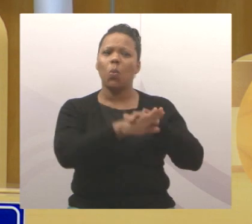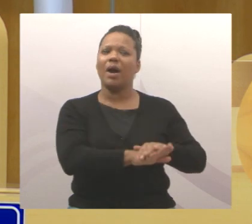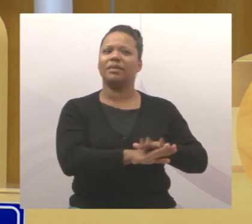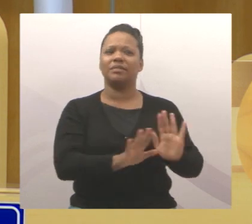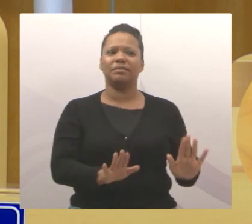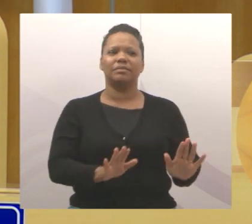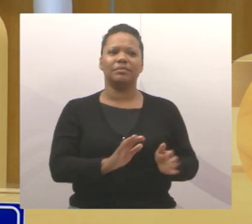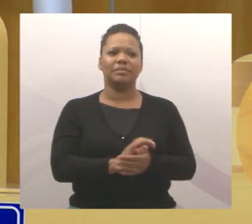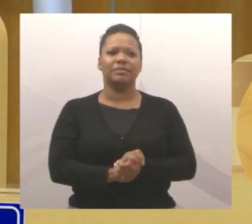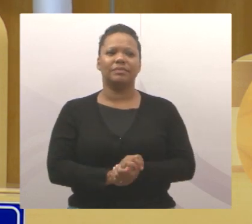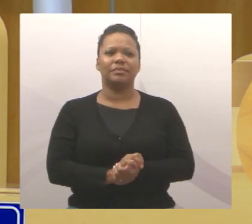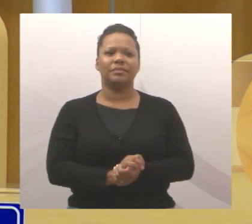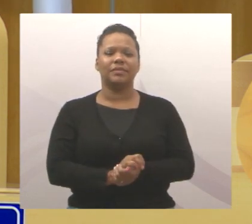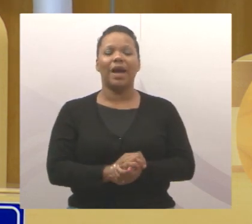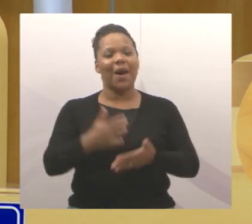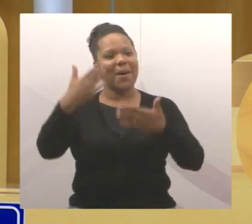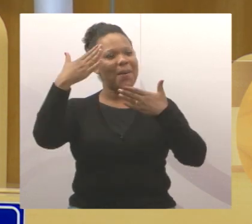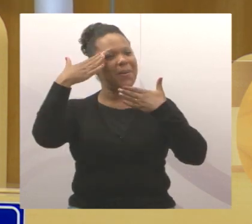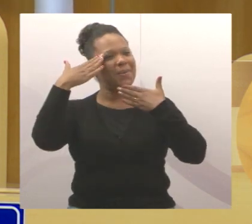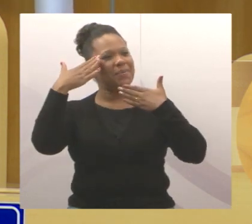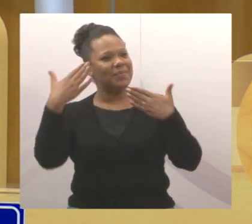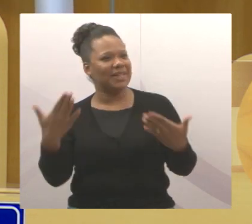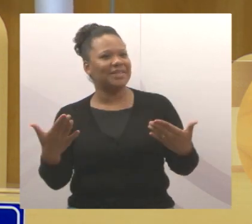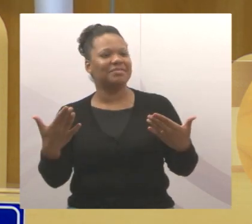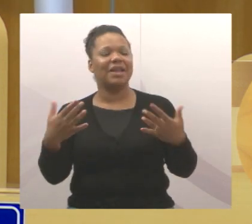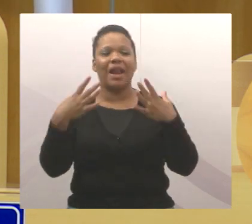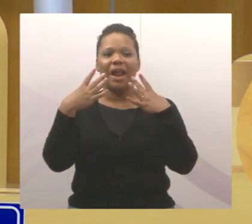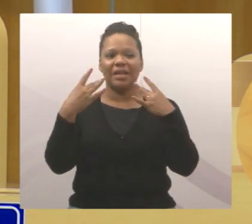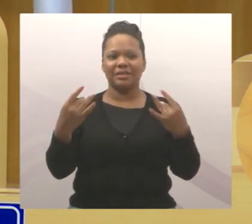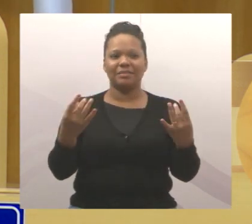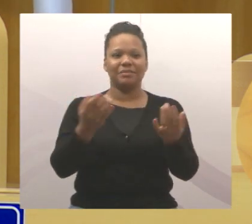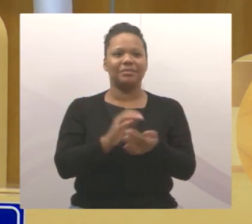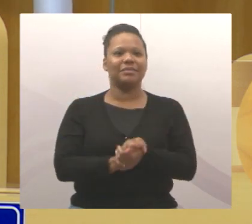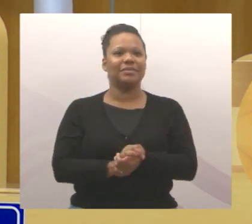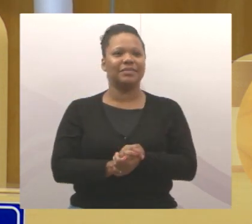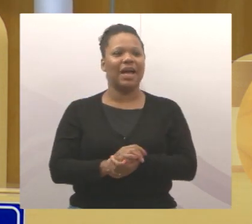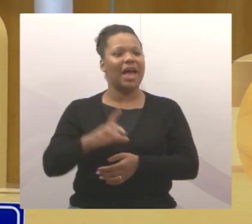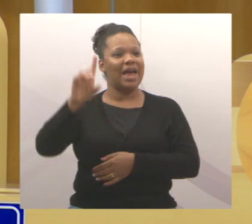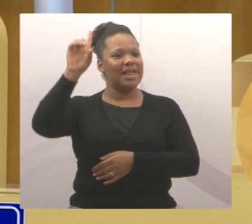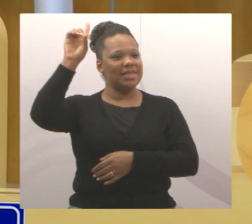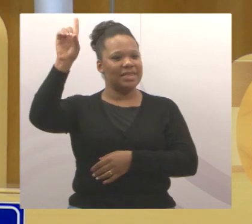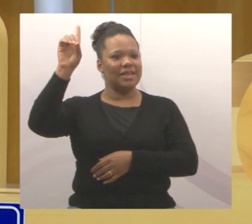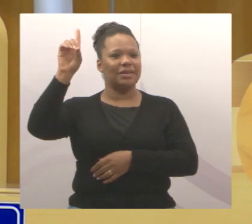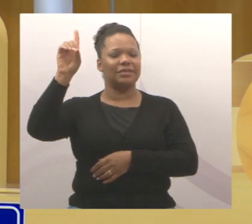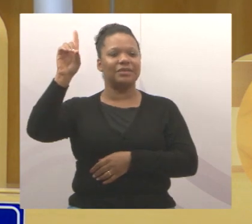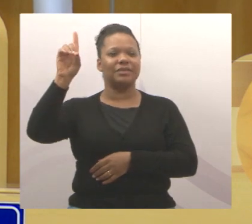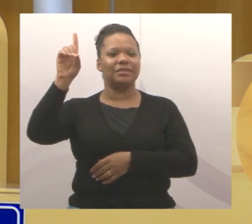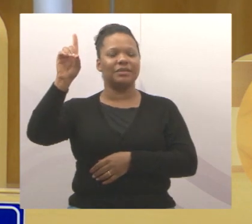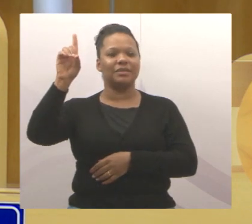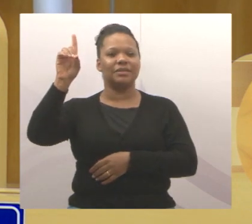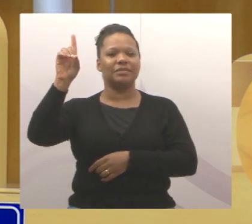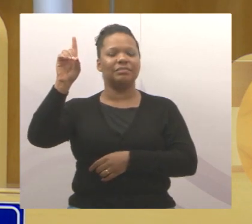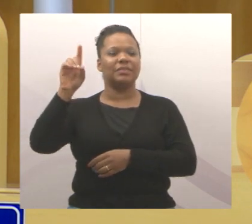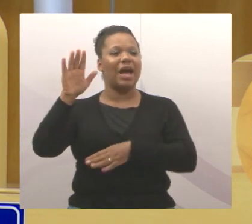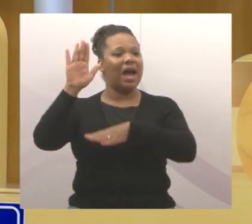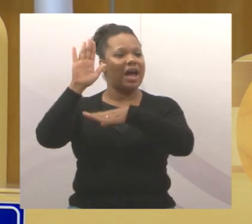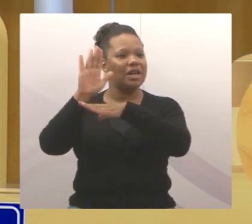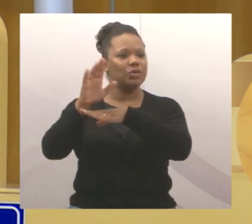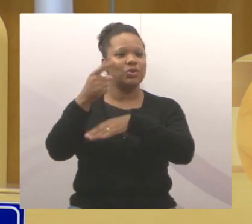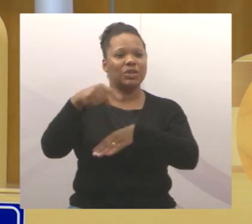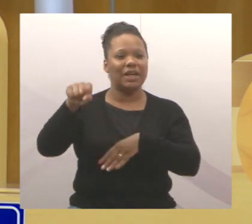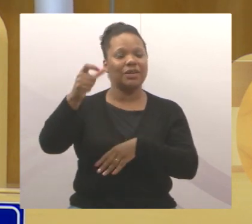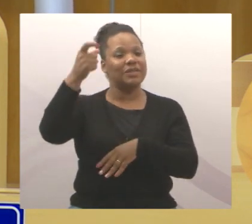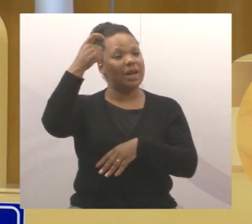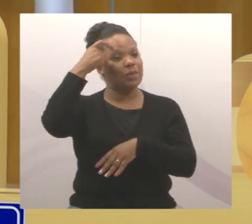de representação. Muito obrigado pela atenção e que Deus ilumine a consciência de cada um